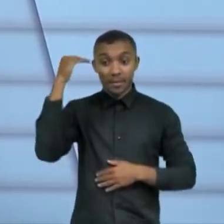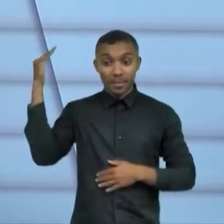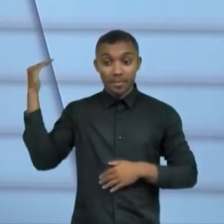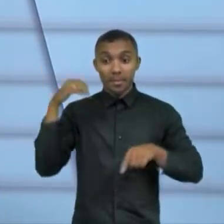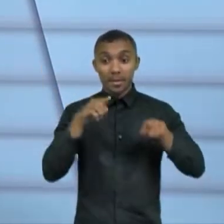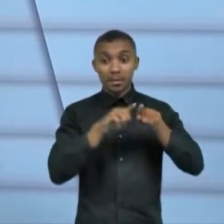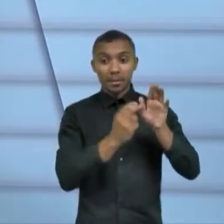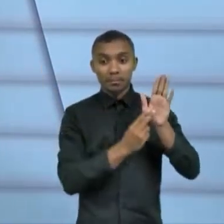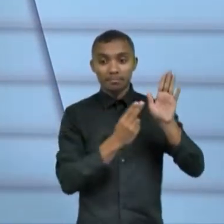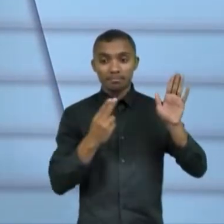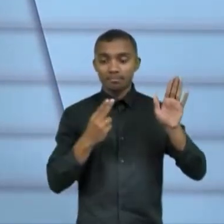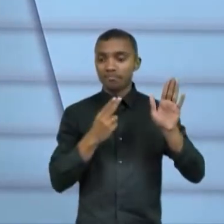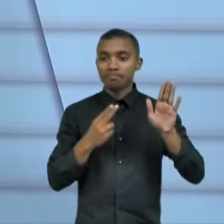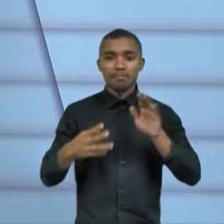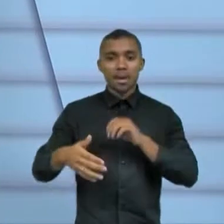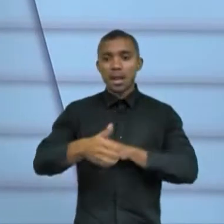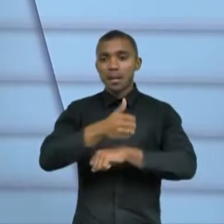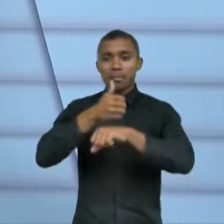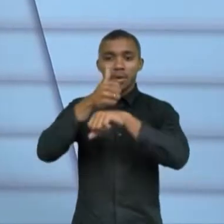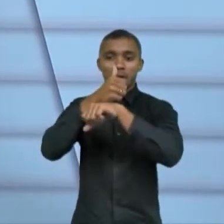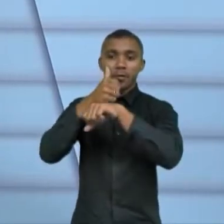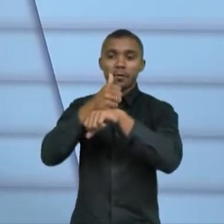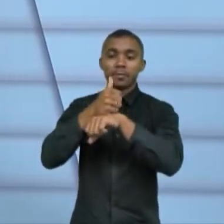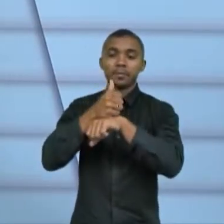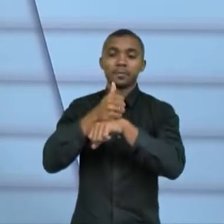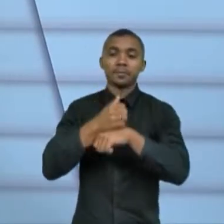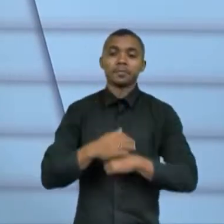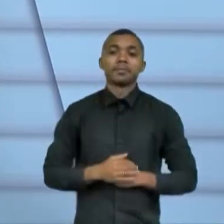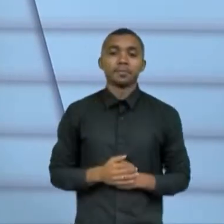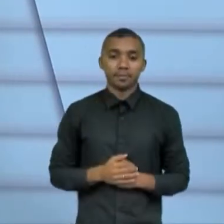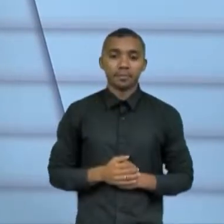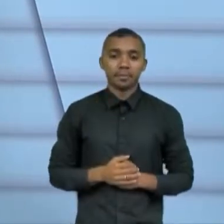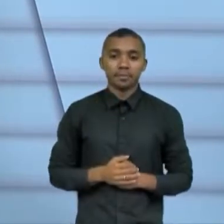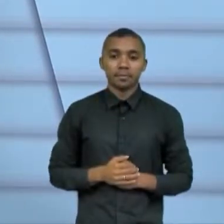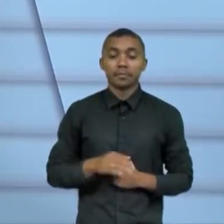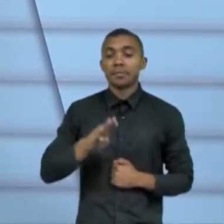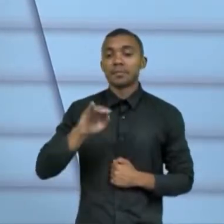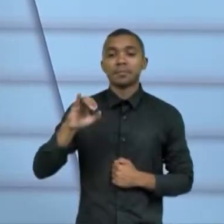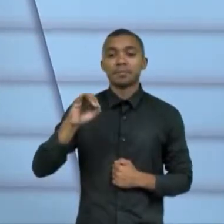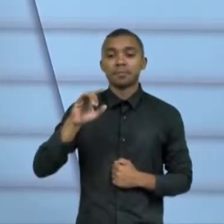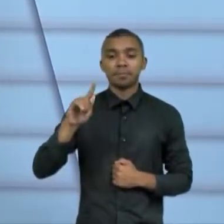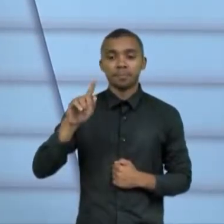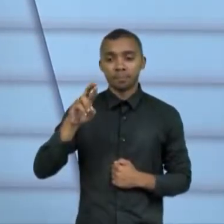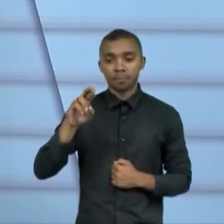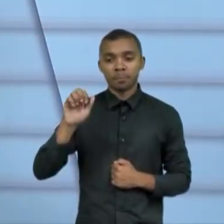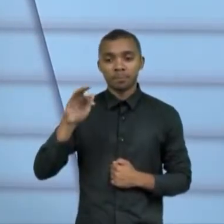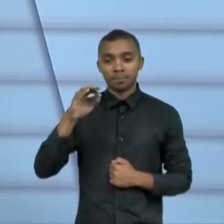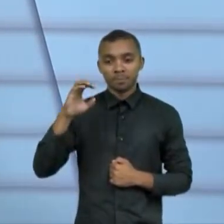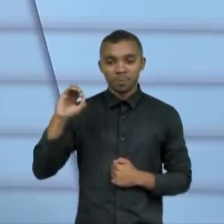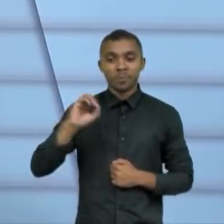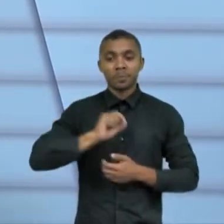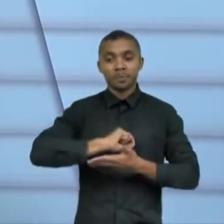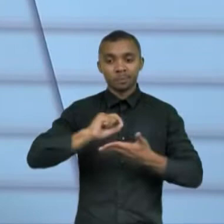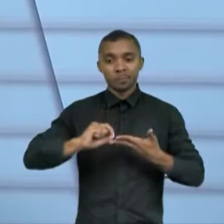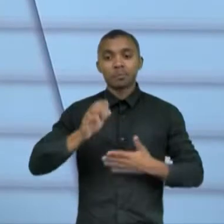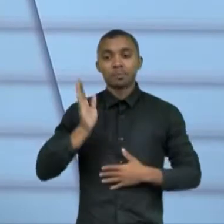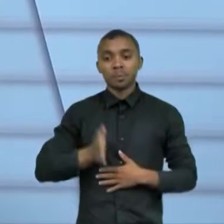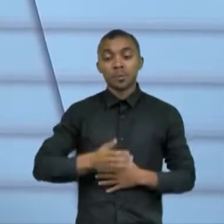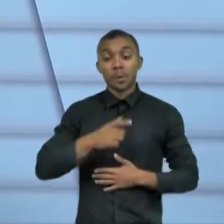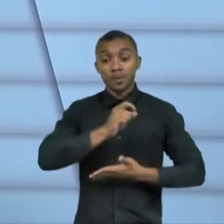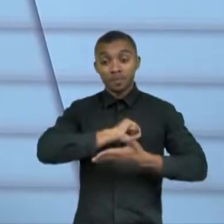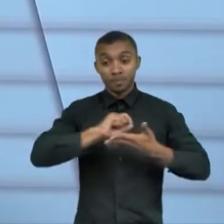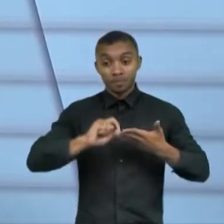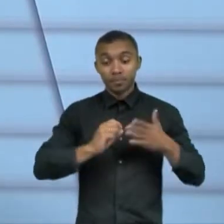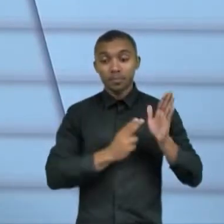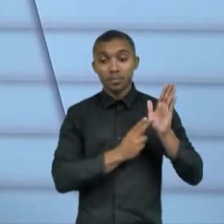escritor e um dos maiores biógrafos brasileiros. Já escreveu biografia de Maísa, já escreveu biografia de José de